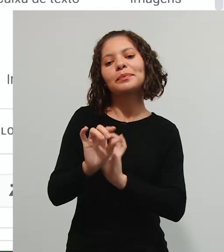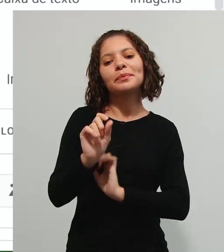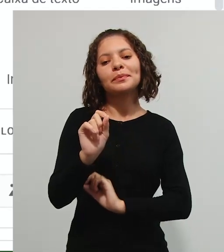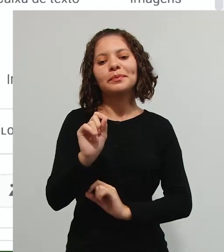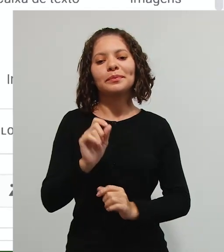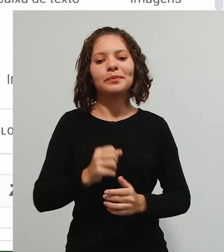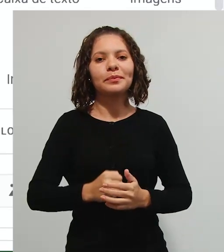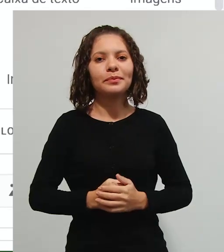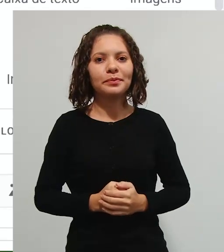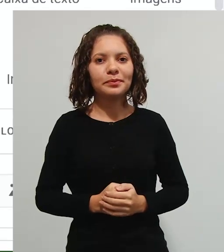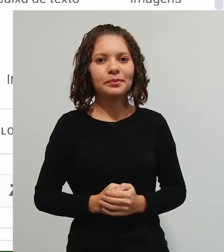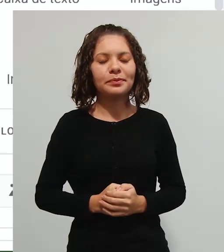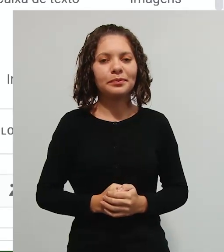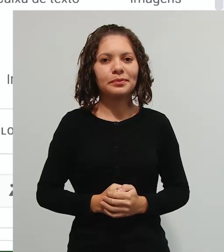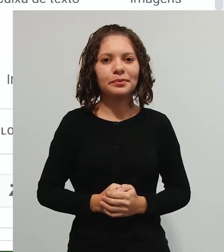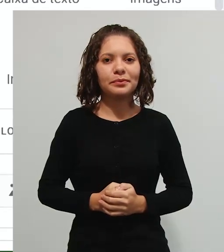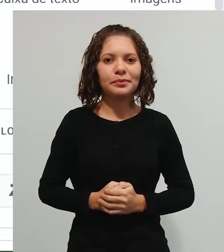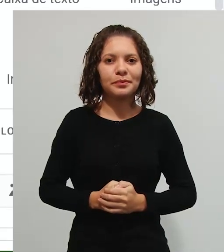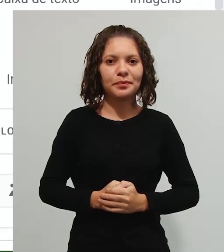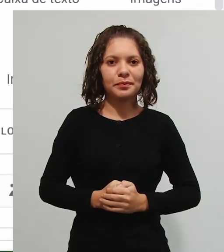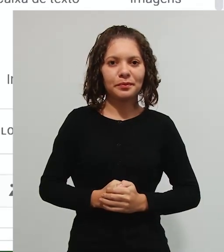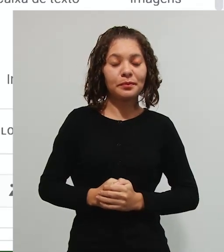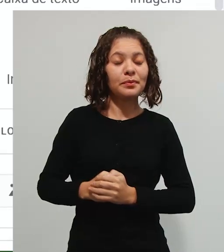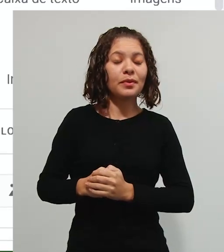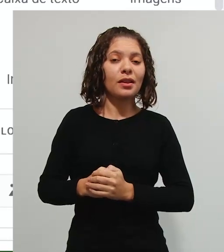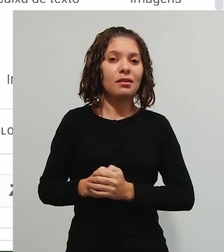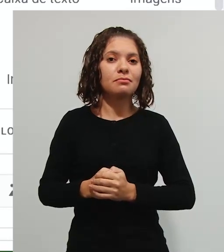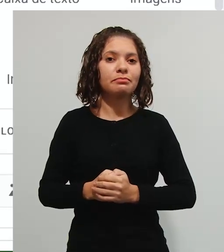é de base